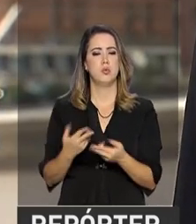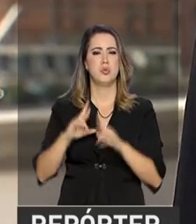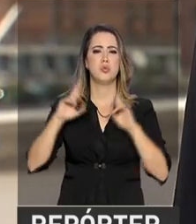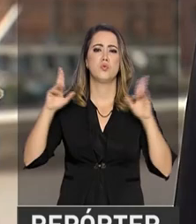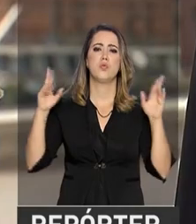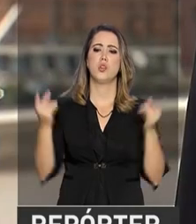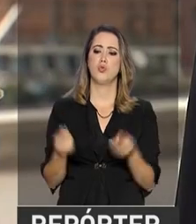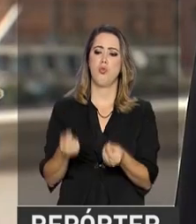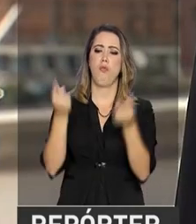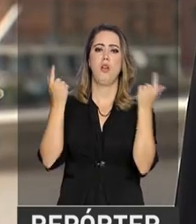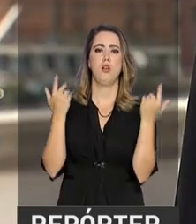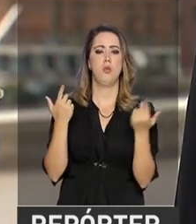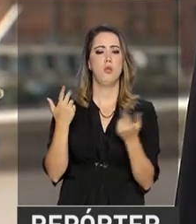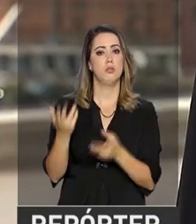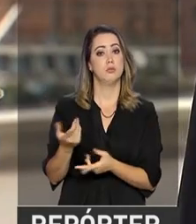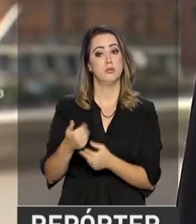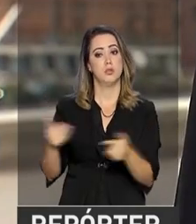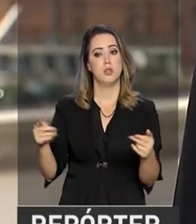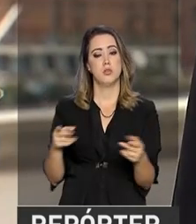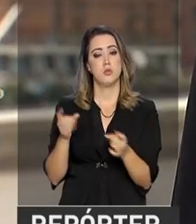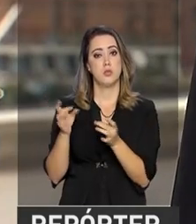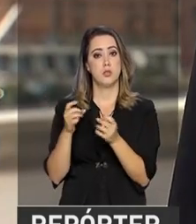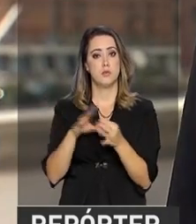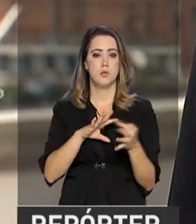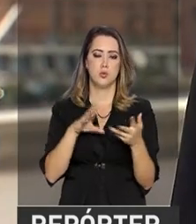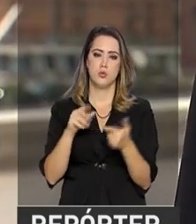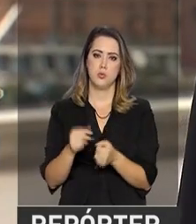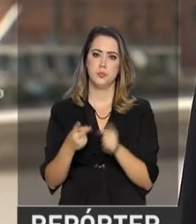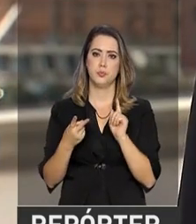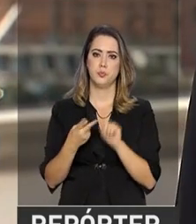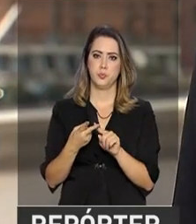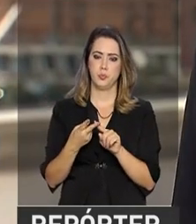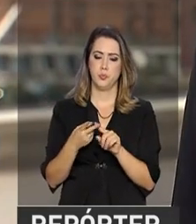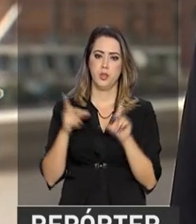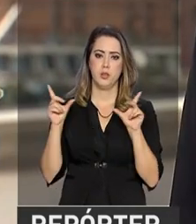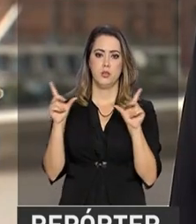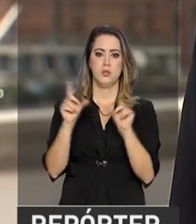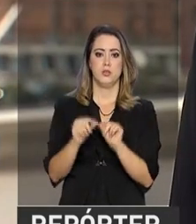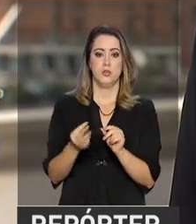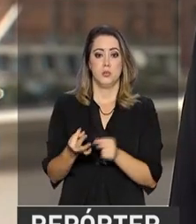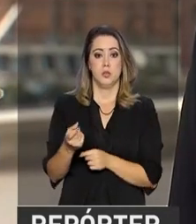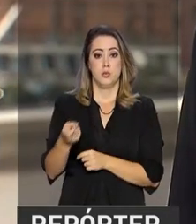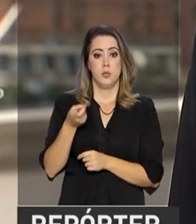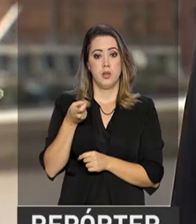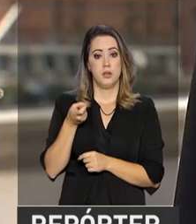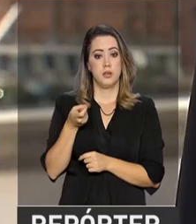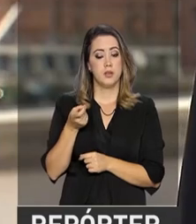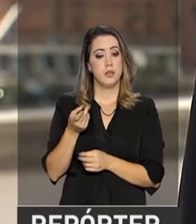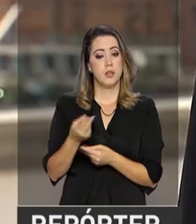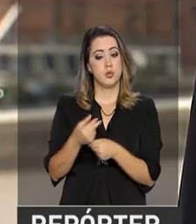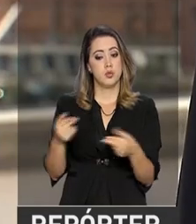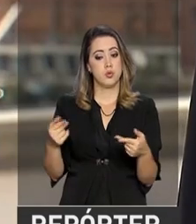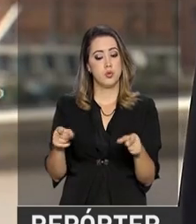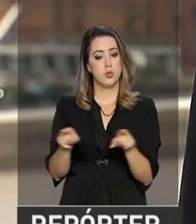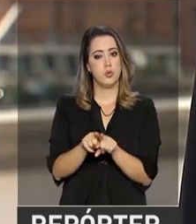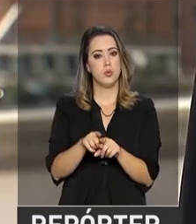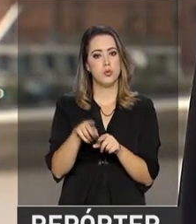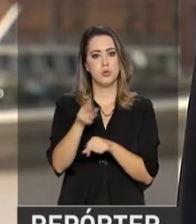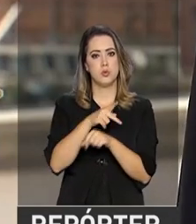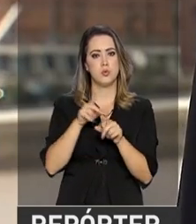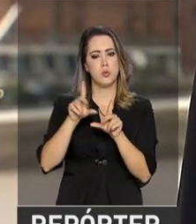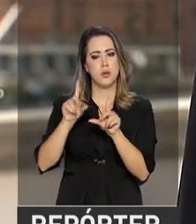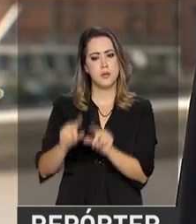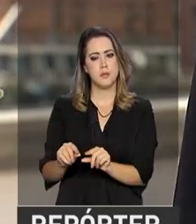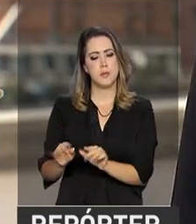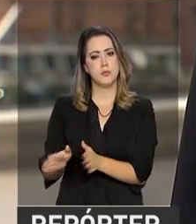o preço dos produtos no mercado internacional e reduzir as tarifas das mercadorias dos países menos